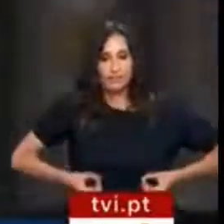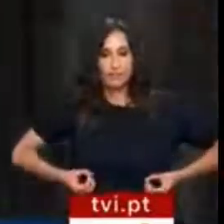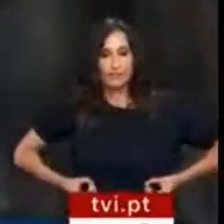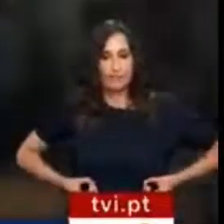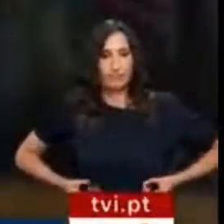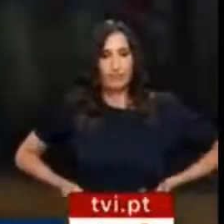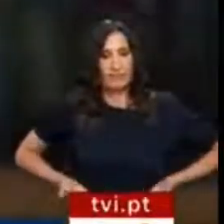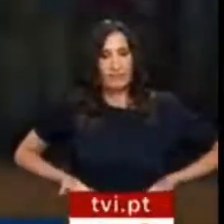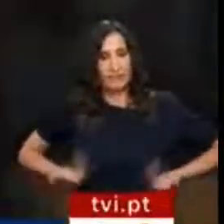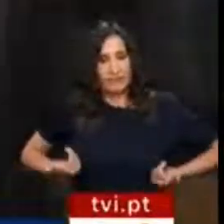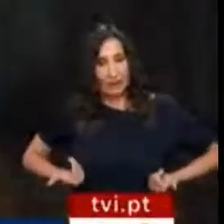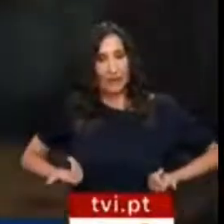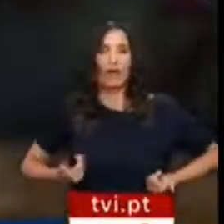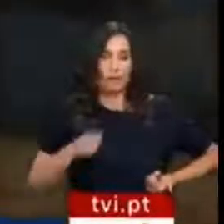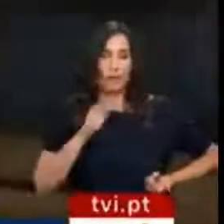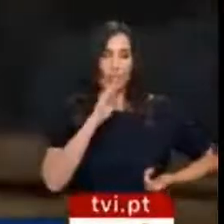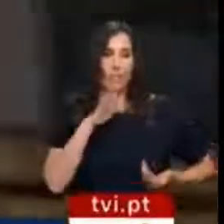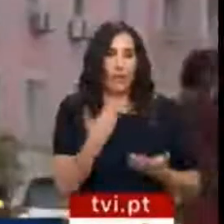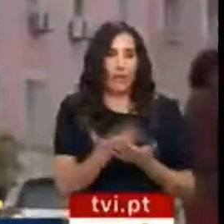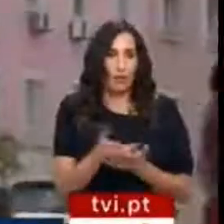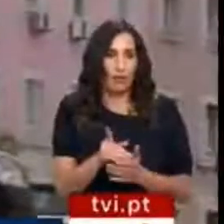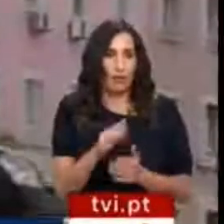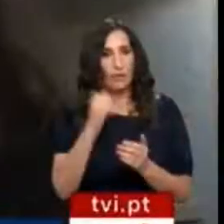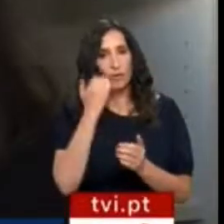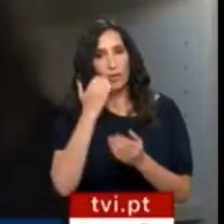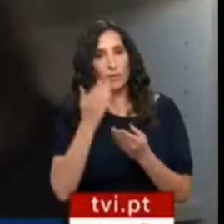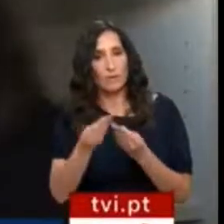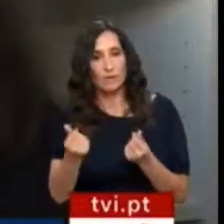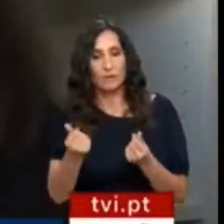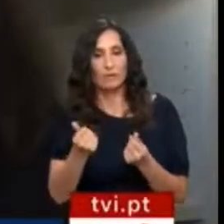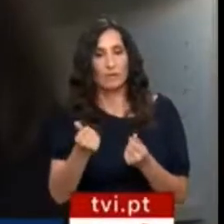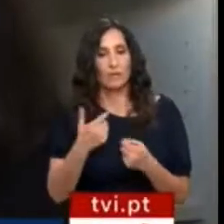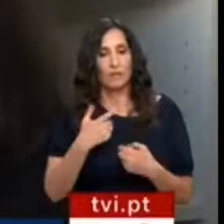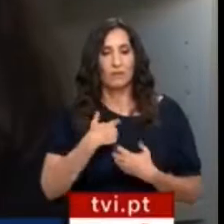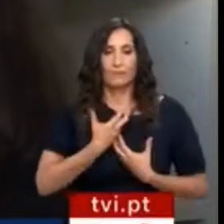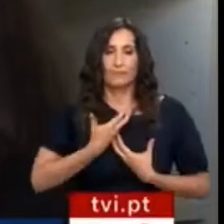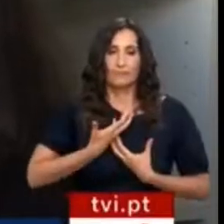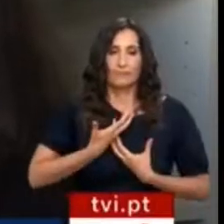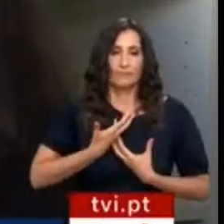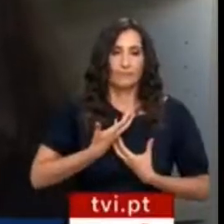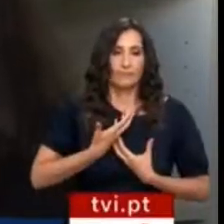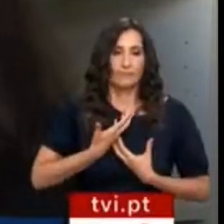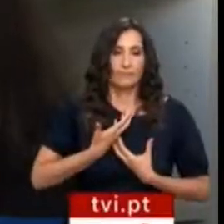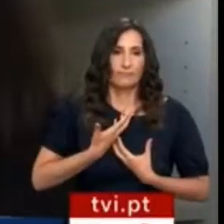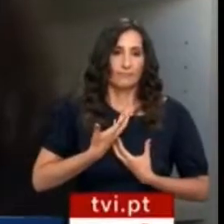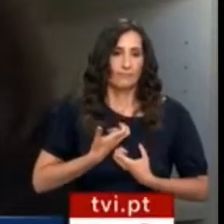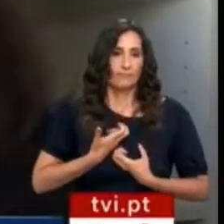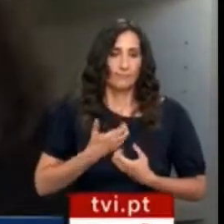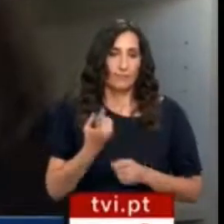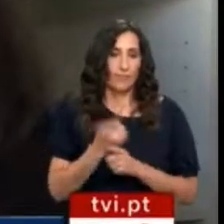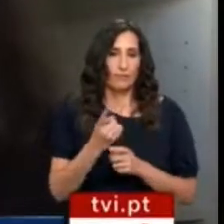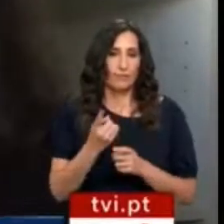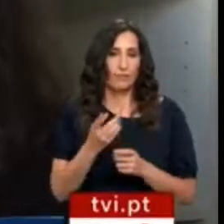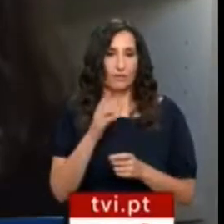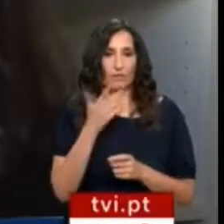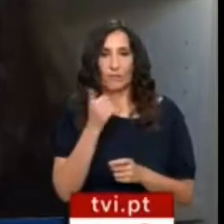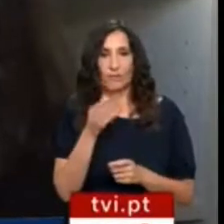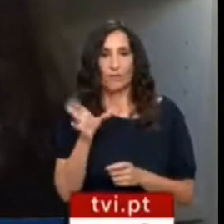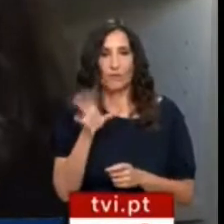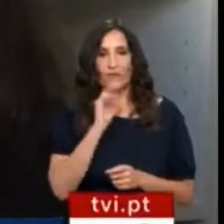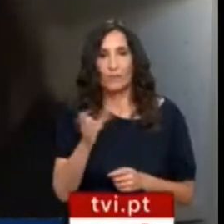a solução. Foi difícil, houve todo um processo de luto, literalmente, de não poder ter mais